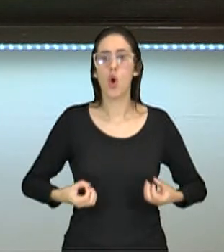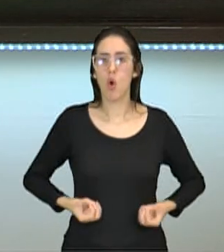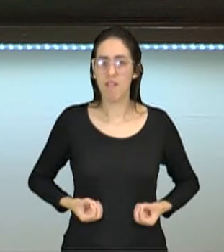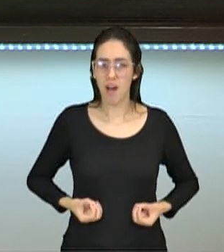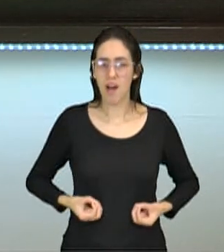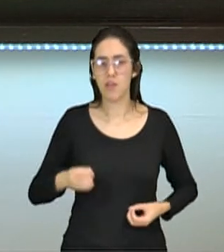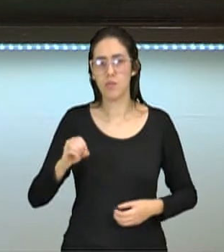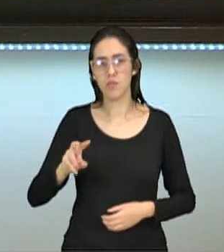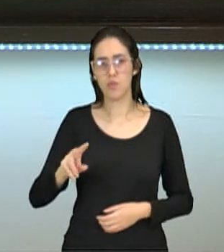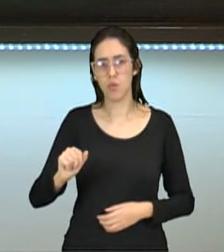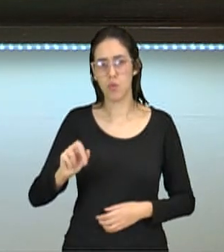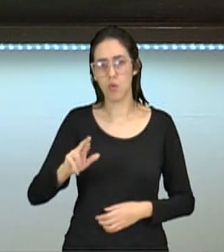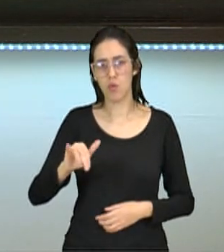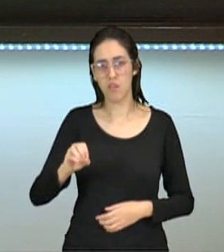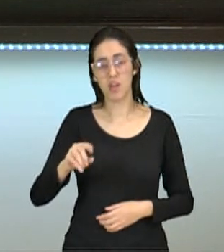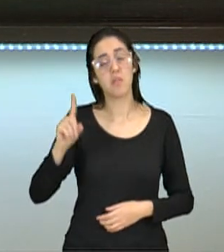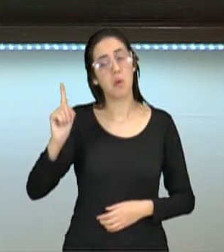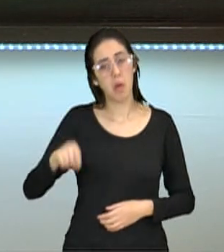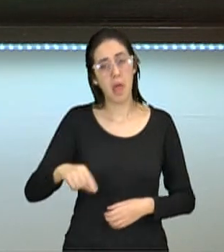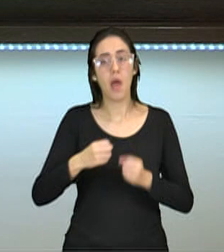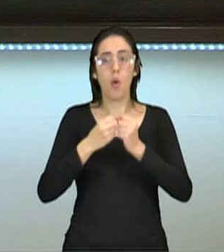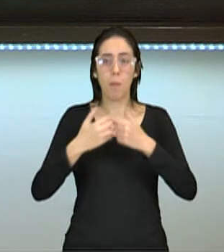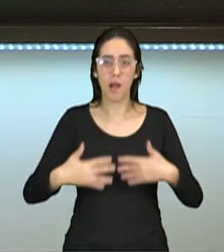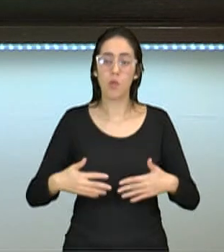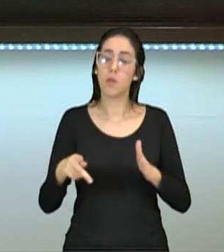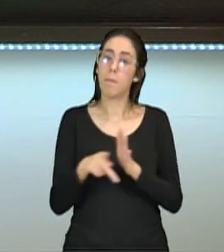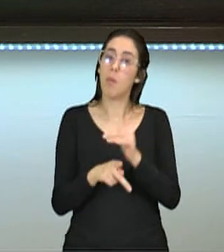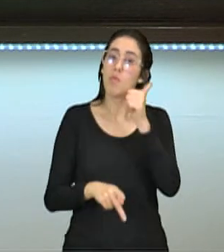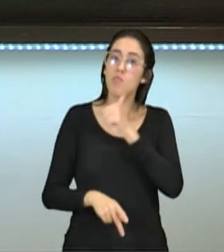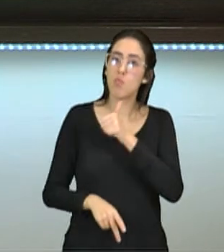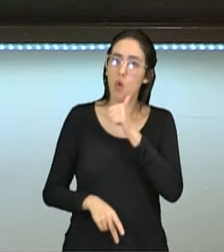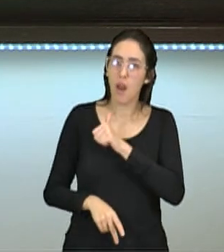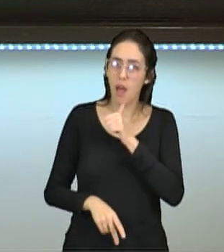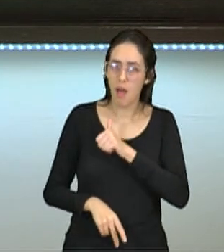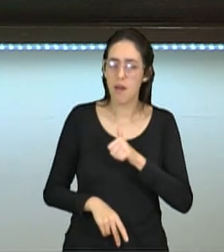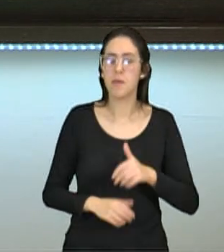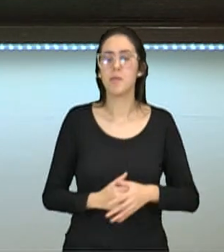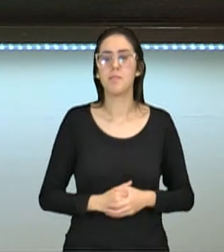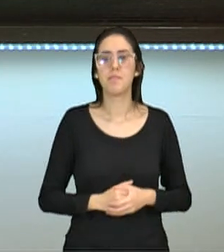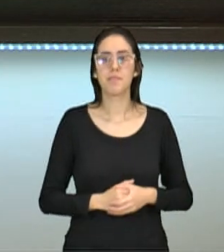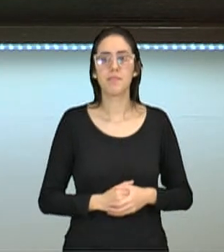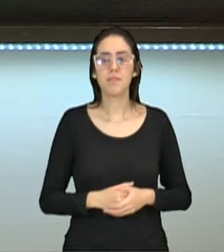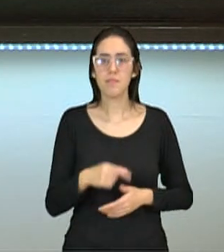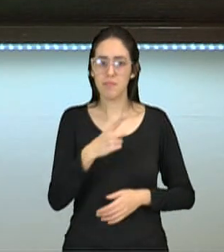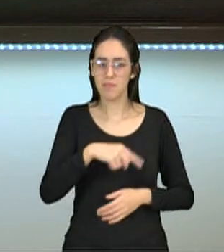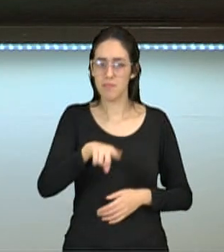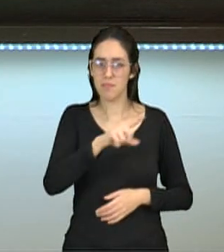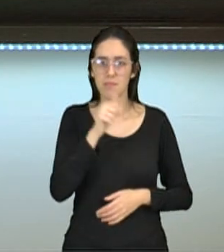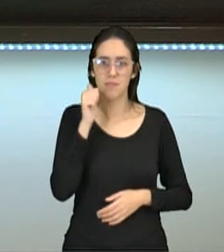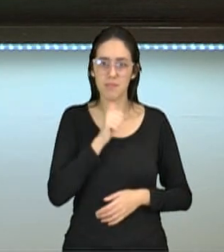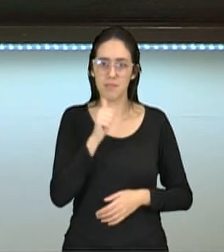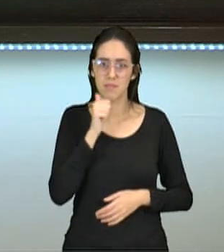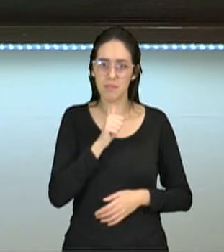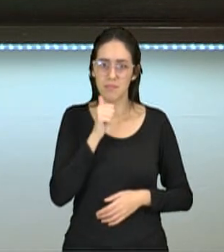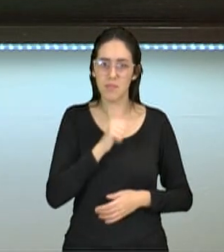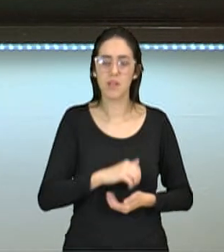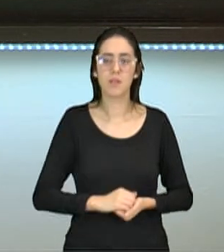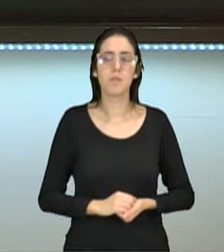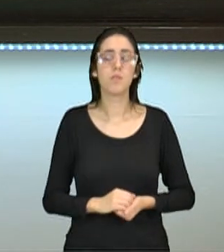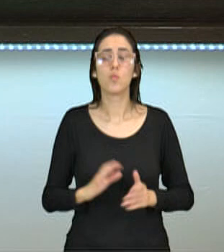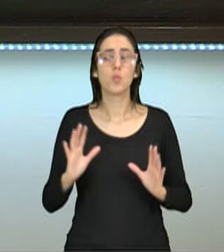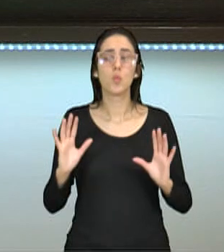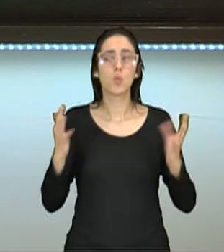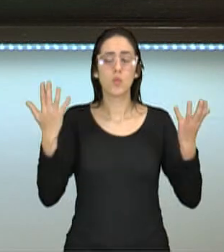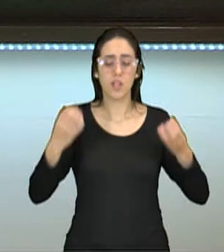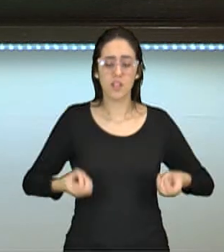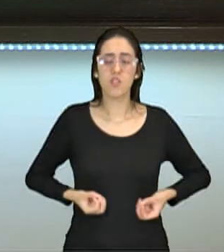de glândula, claro, uma glândula feminina neste caso, tá? Nas mulheres, em nós aí meninas, o que